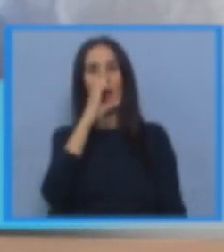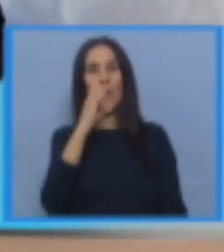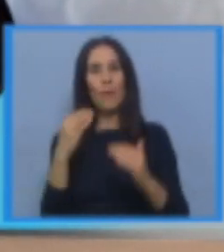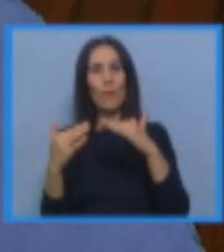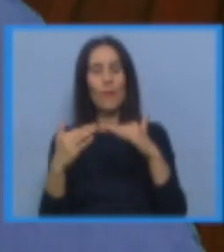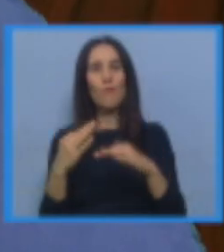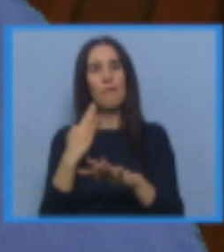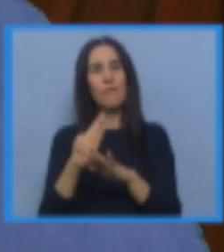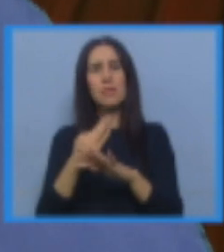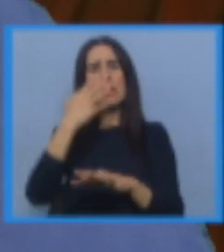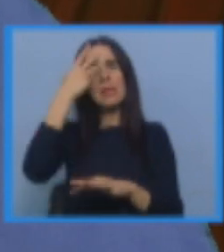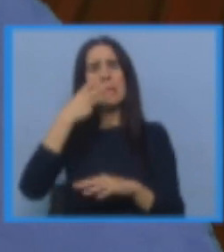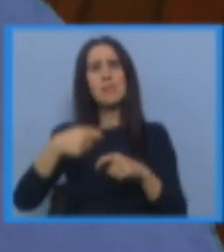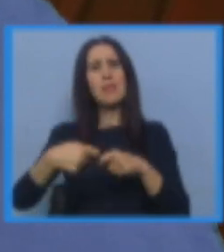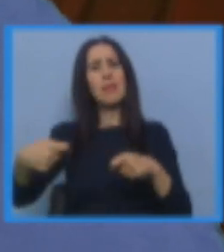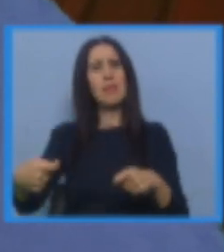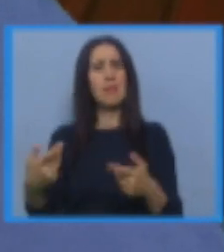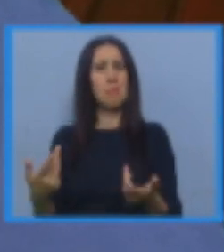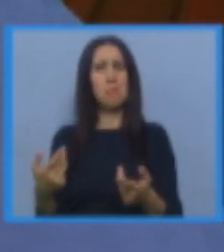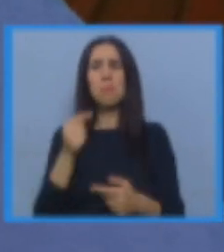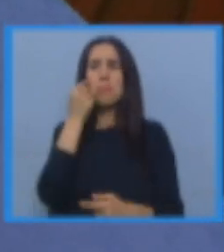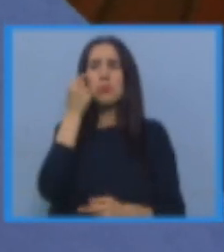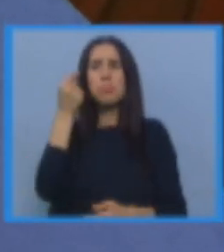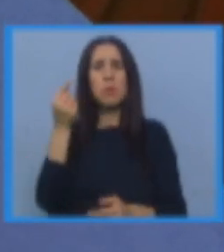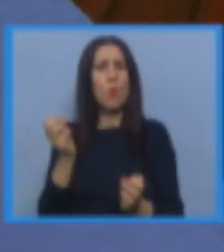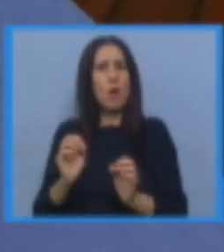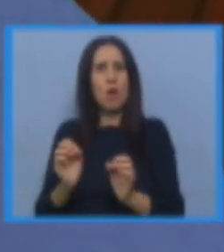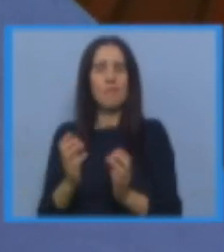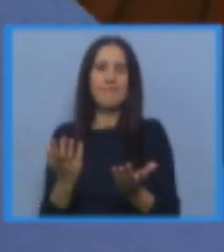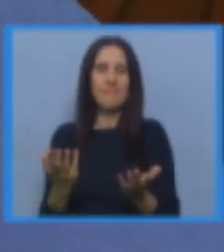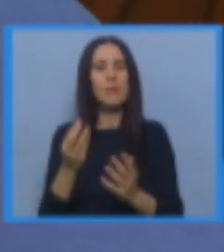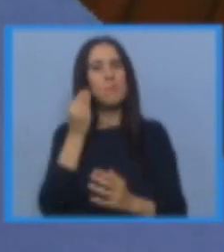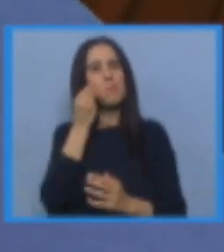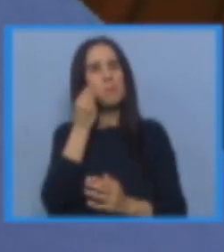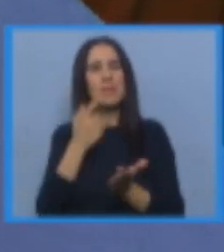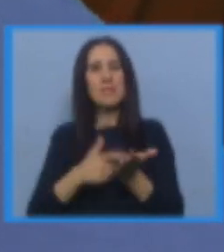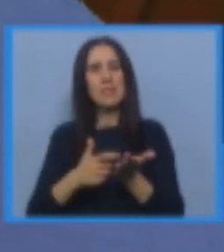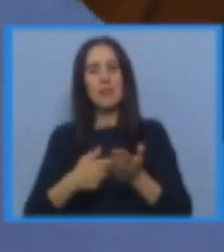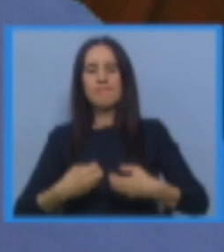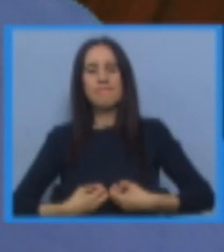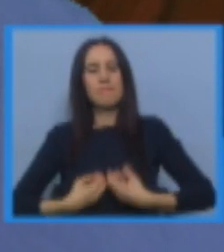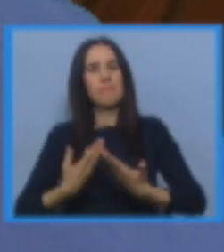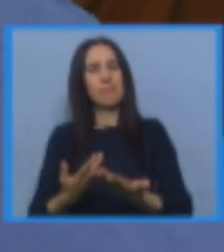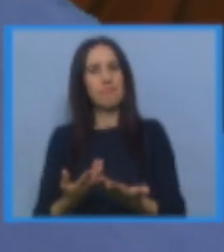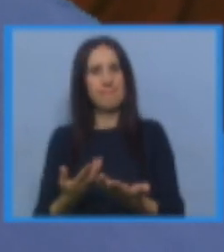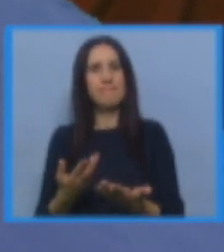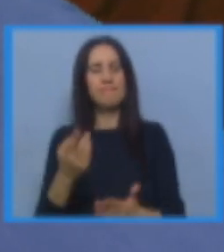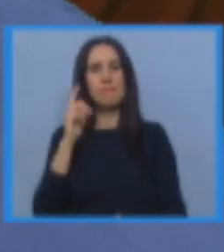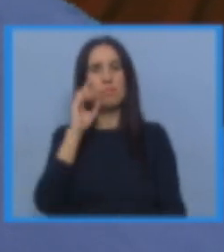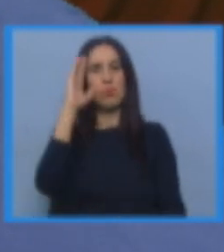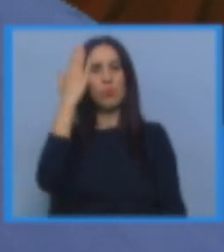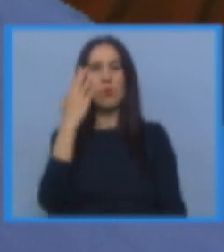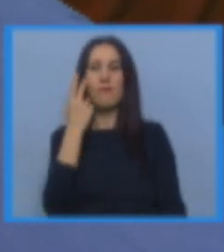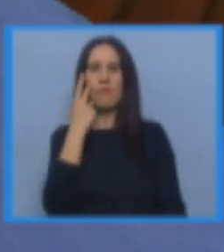durou 3 dias, portanto, e não havia nada de muito especial. Portanto, há uma necessidade natural de exteriorizar aquilo que é importante e